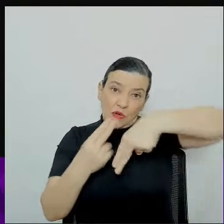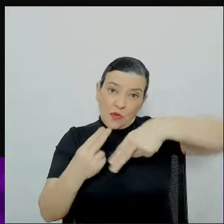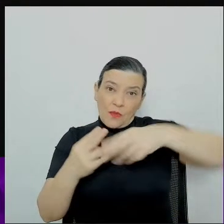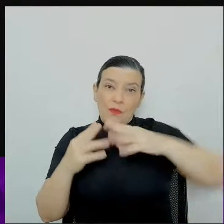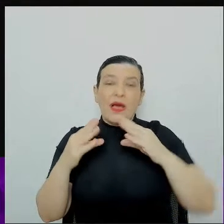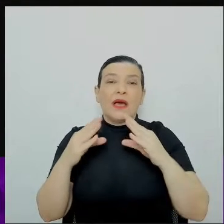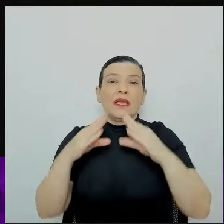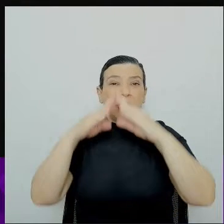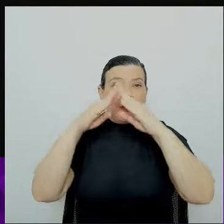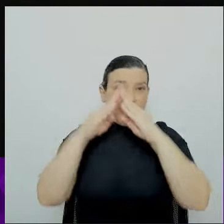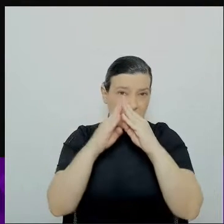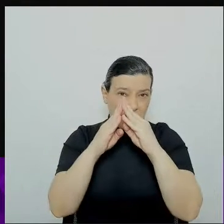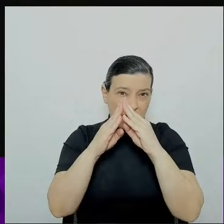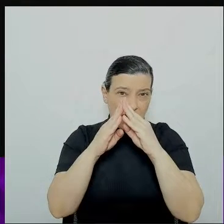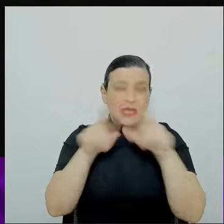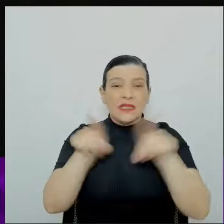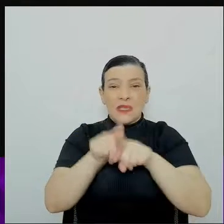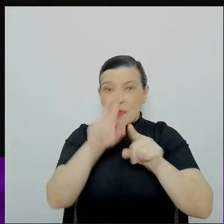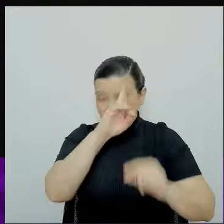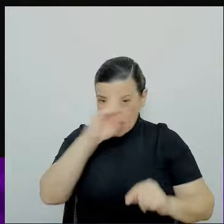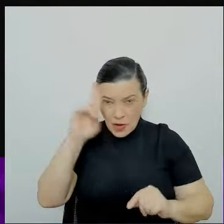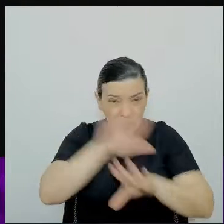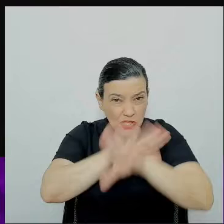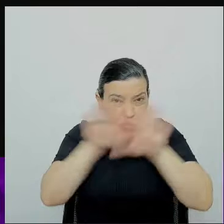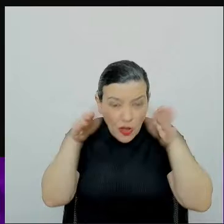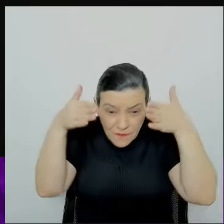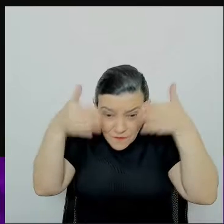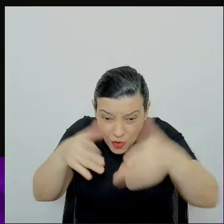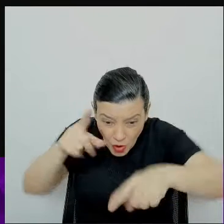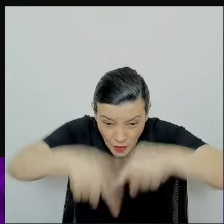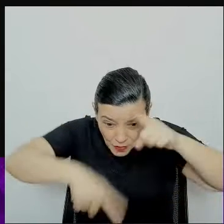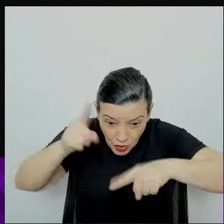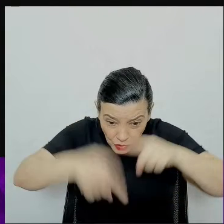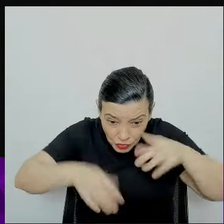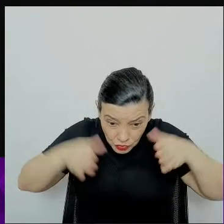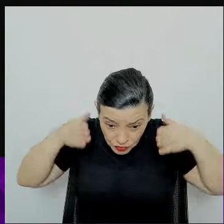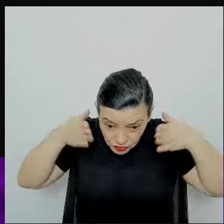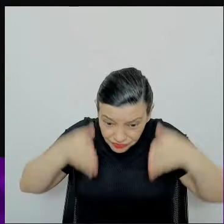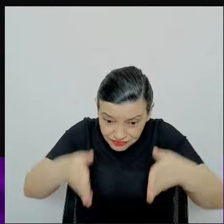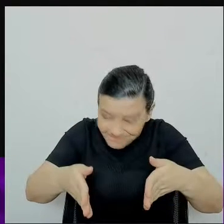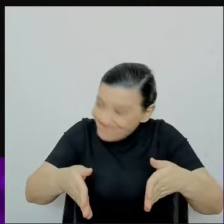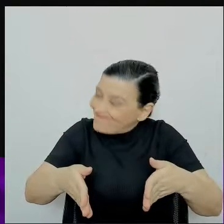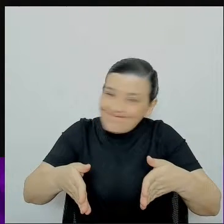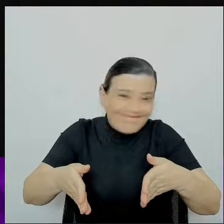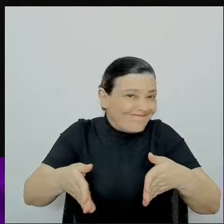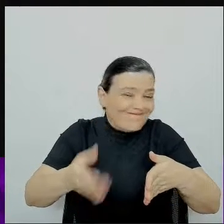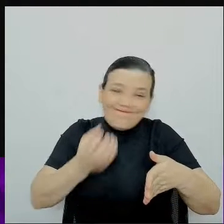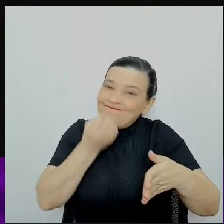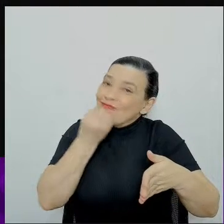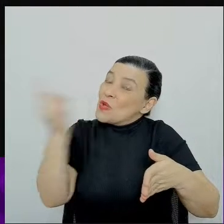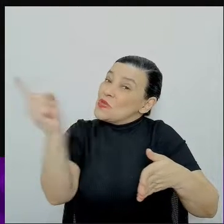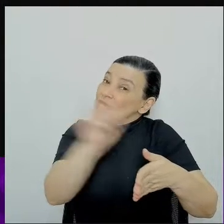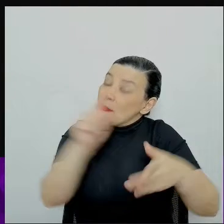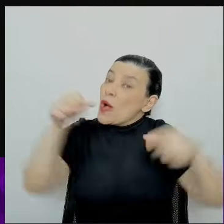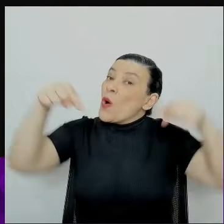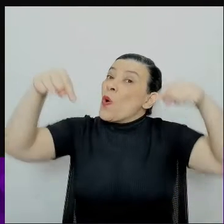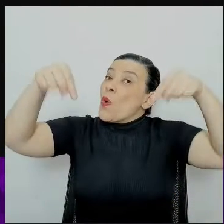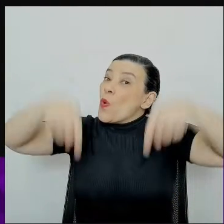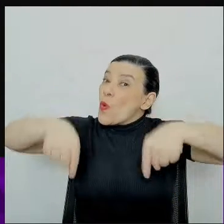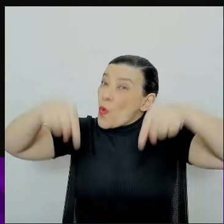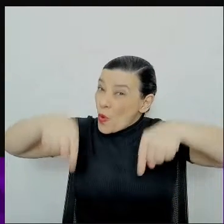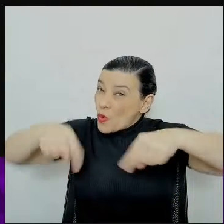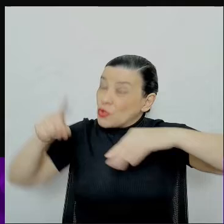eles conseguissem só olhar para o produto que eles estavam oferecendo, não seria suficiente. Hoje todo mundo quer, além do que